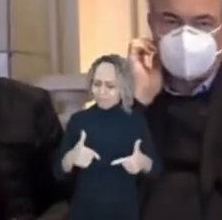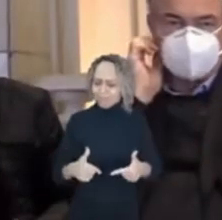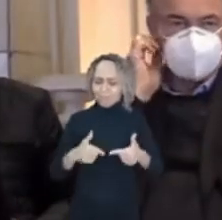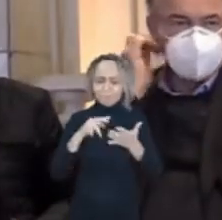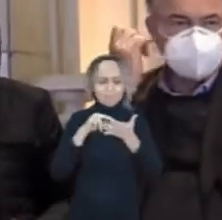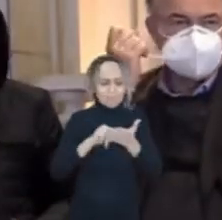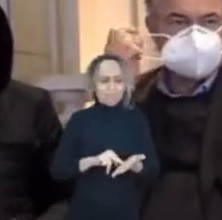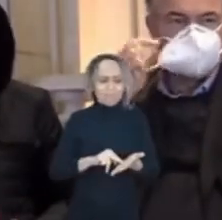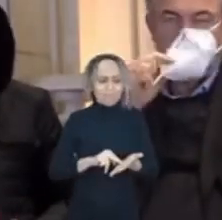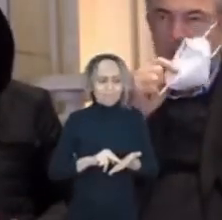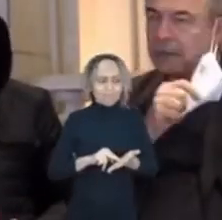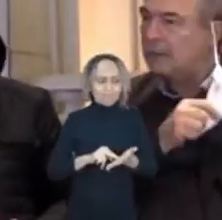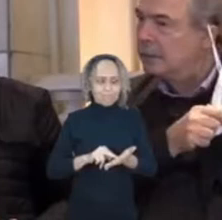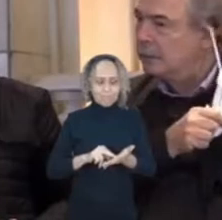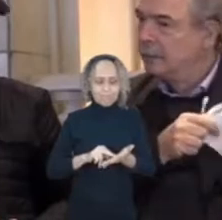muito apoio